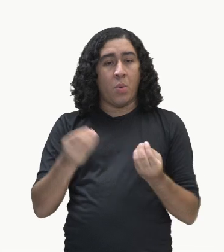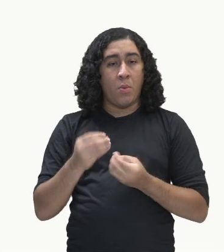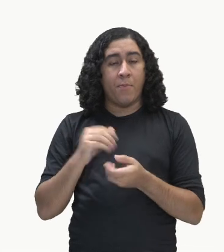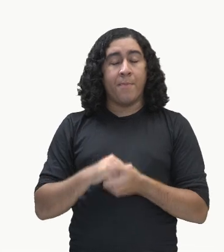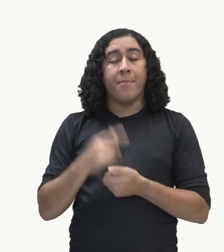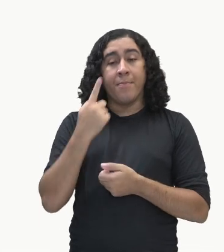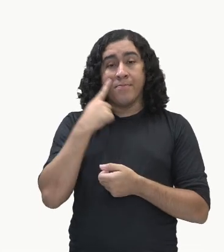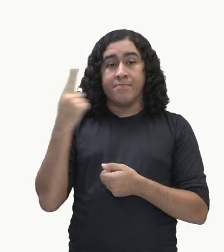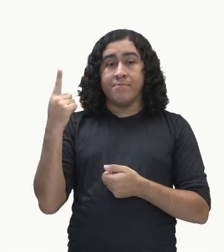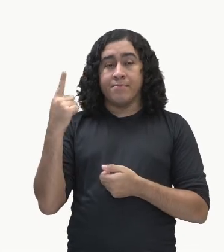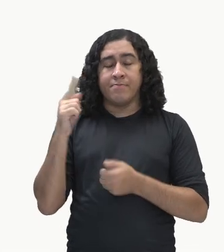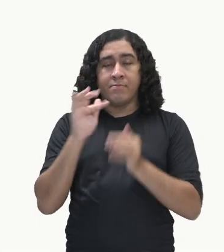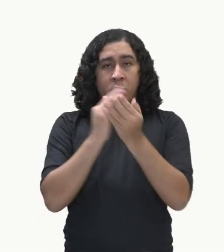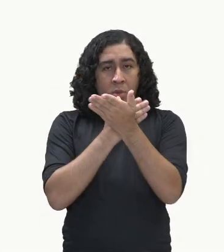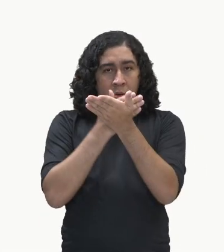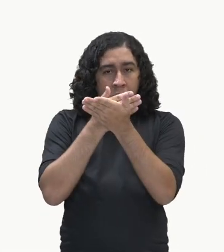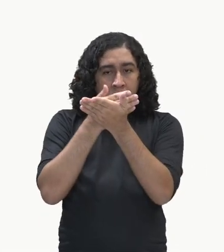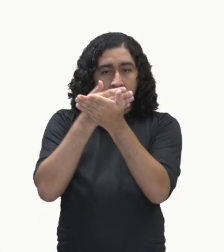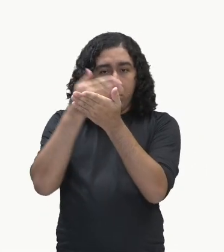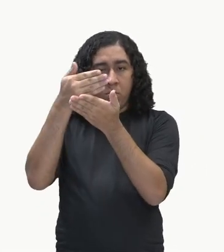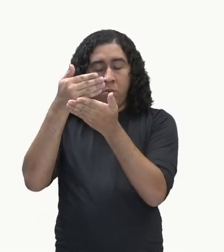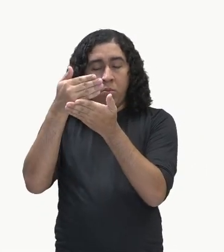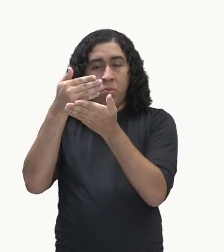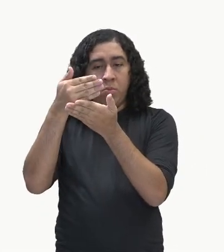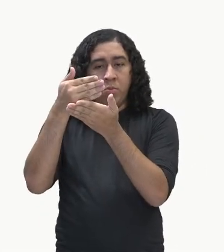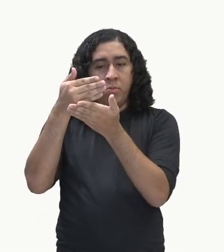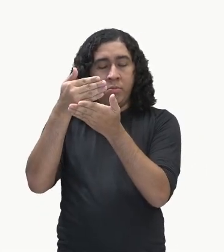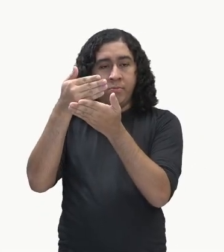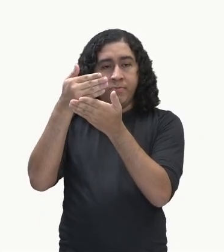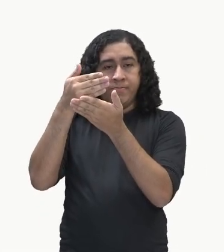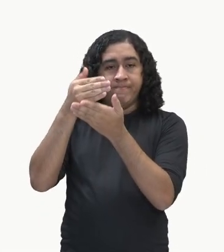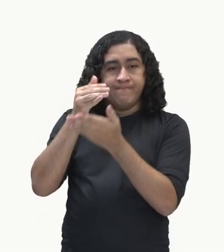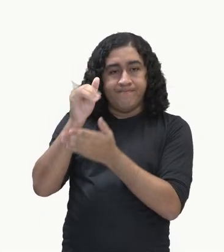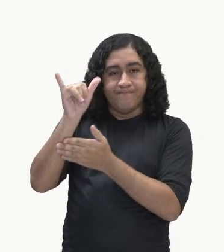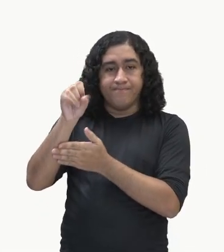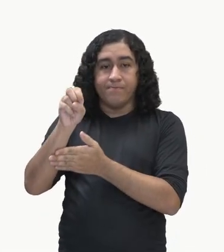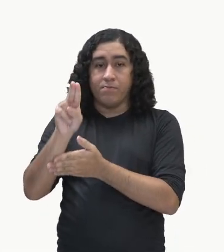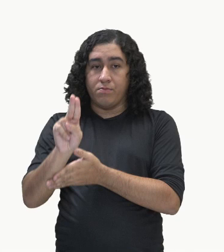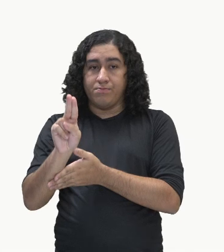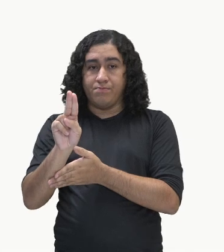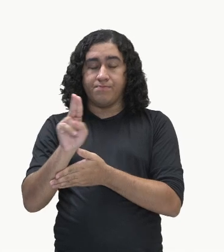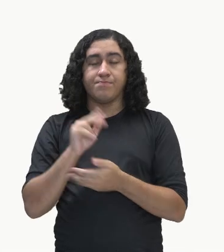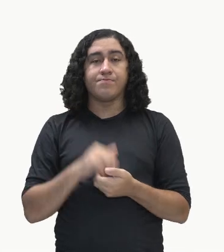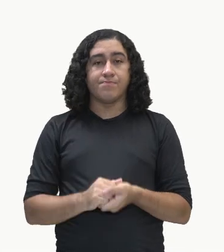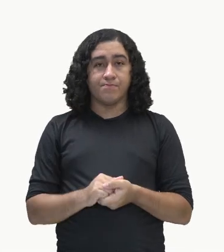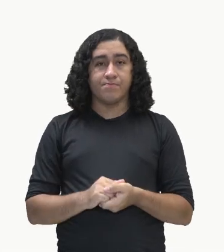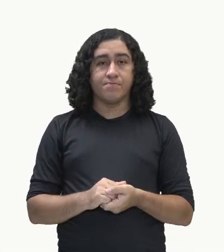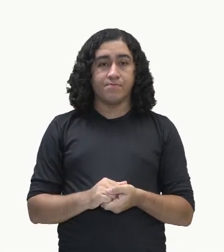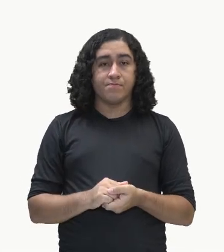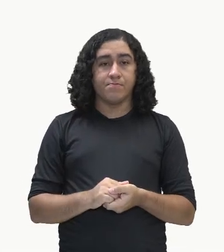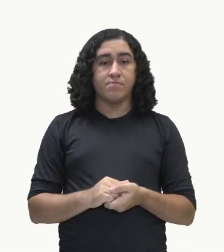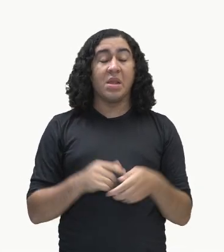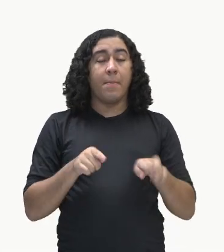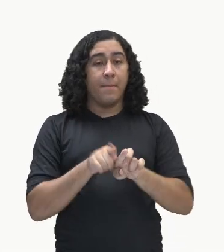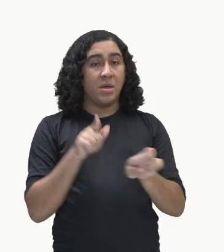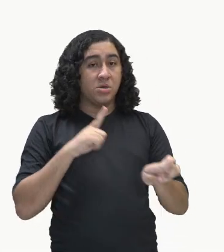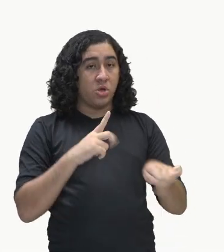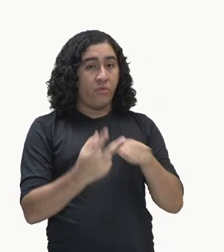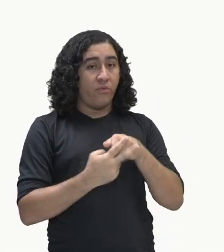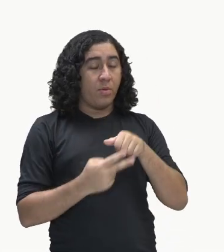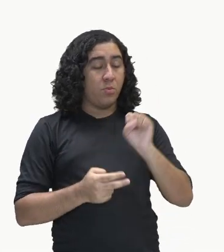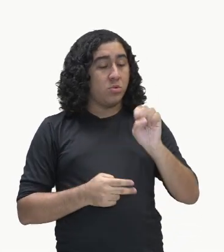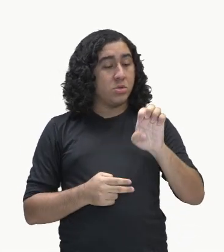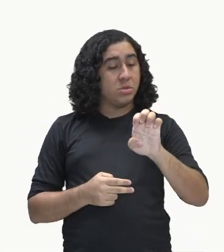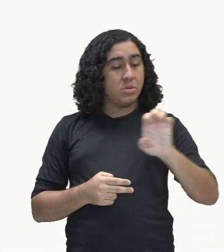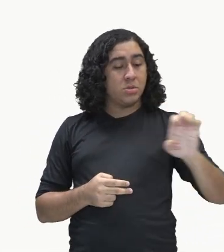só. Você vê aquela montanha ao longe? O verbo em questão aqui é see, que é ver, o verbo